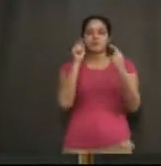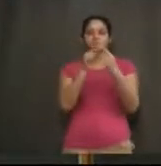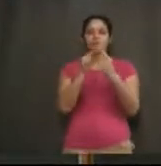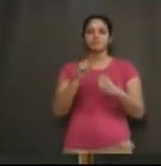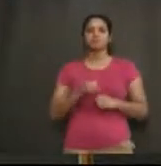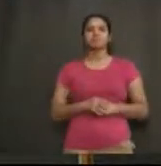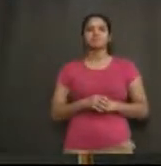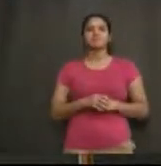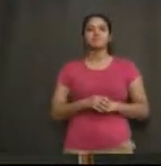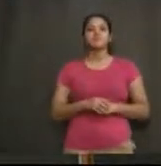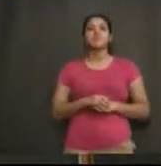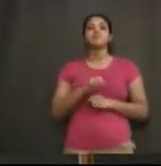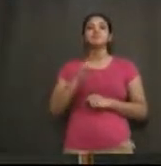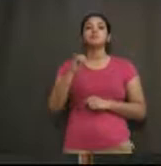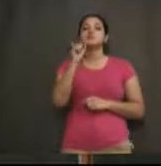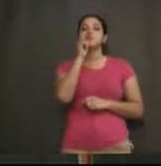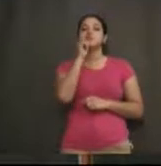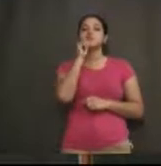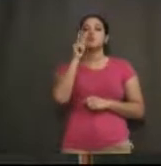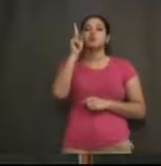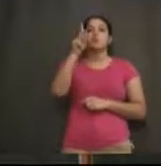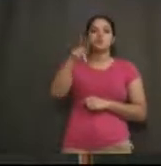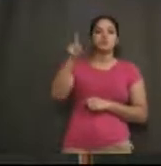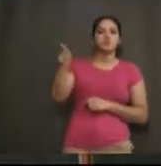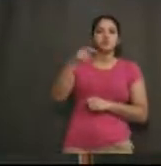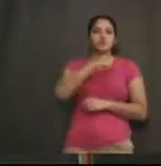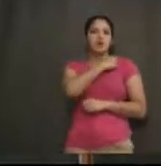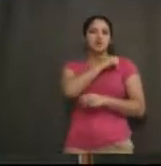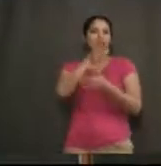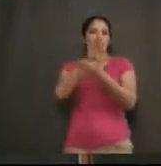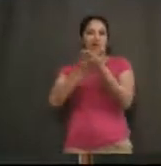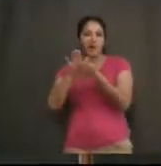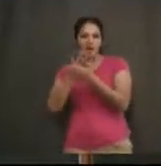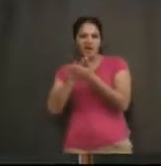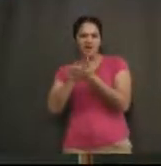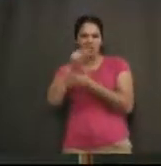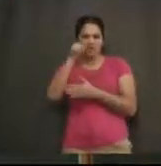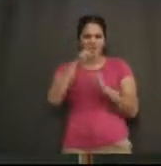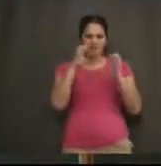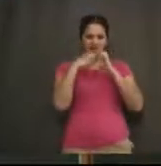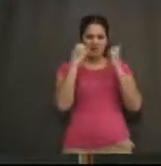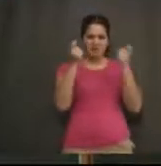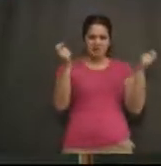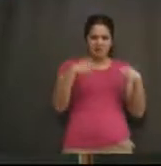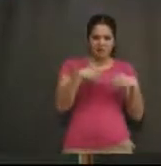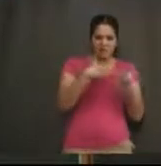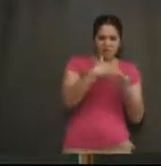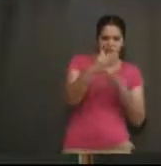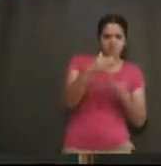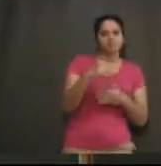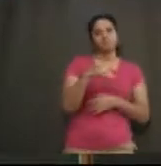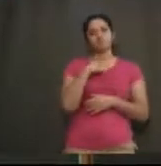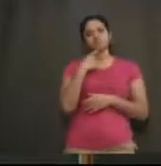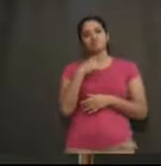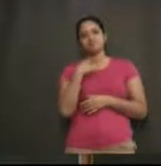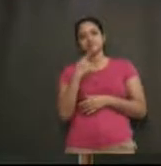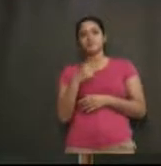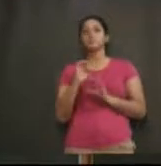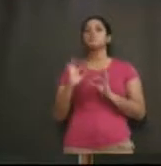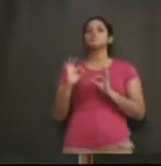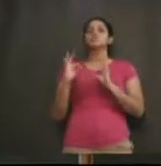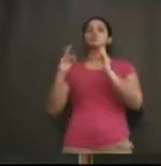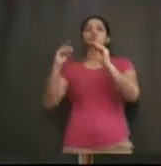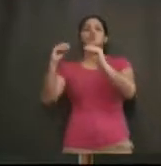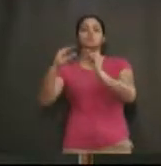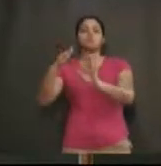vocês, alunos, né, e professores também, nada disso estaria valendo a pena. Todos esses esforços talvez